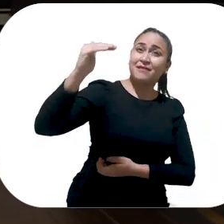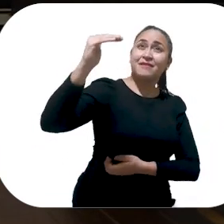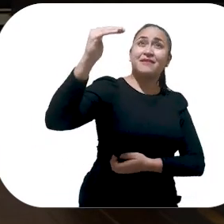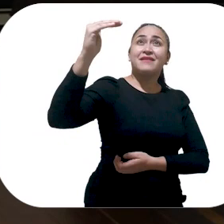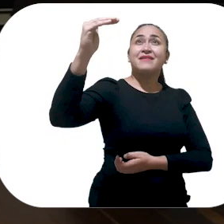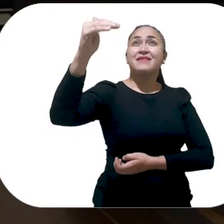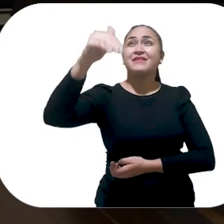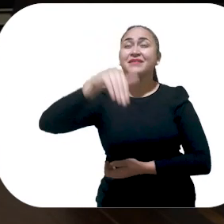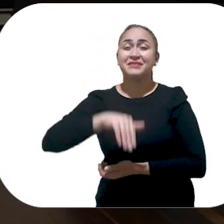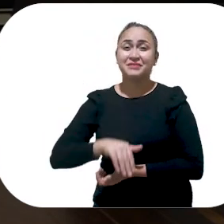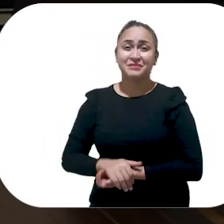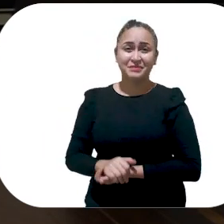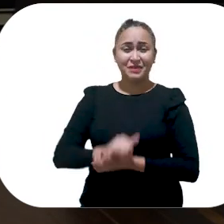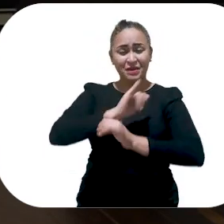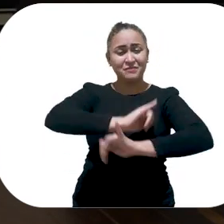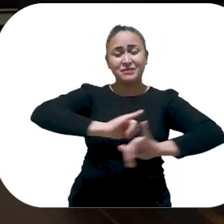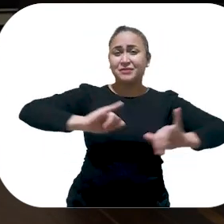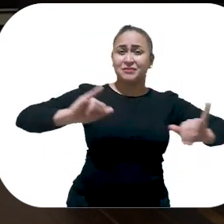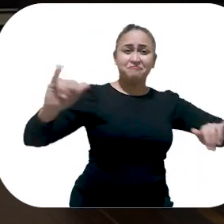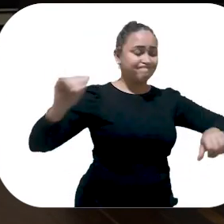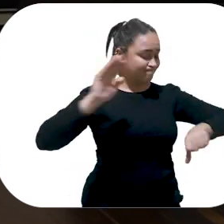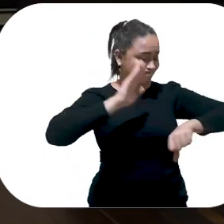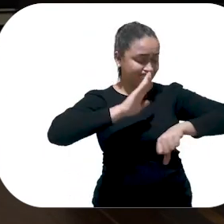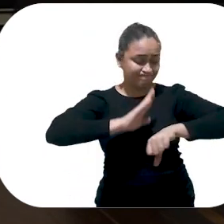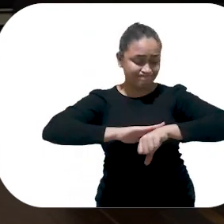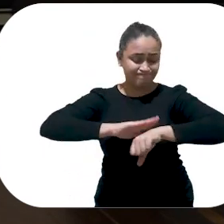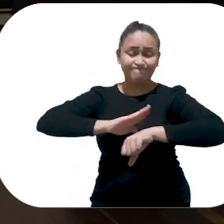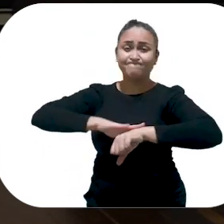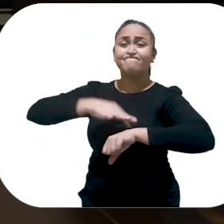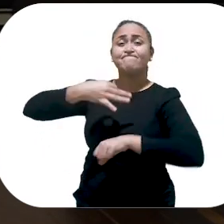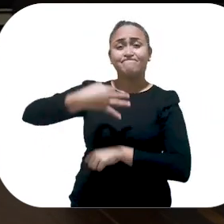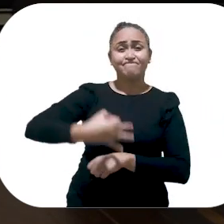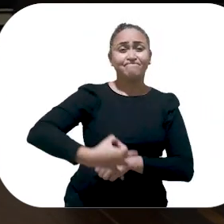excelência dizendo que a hora é hora.